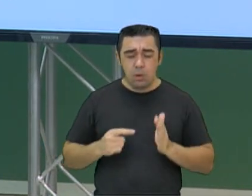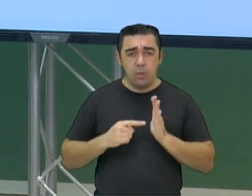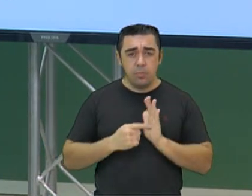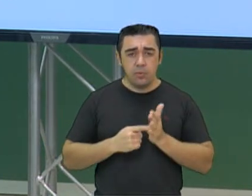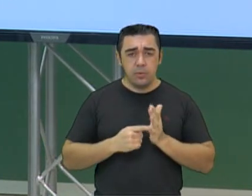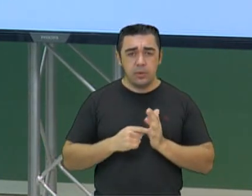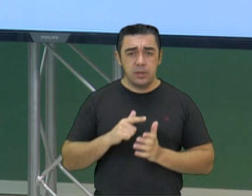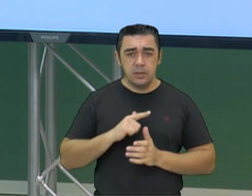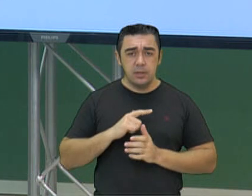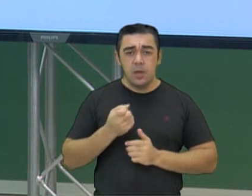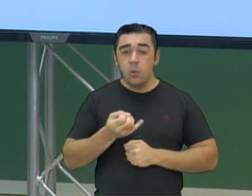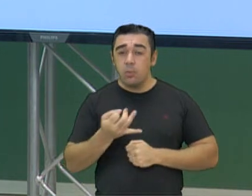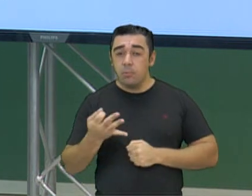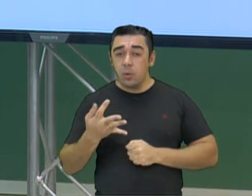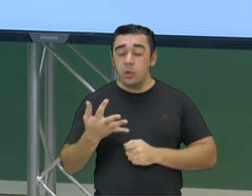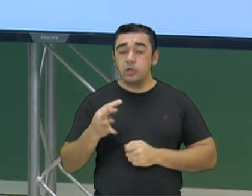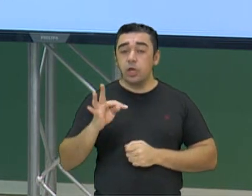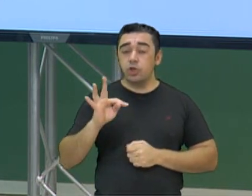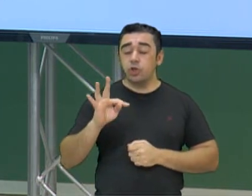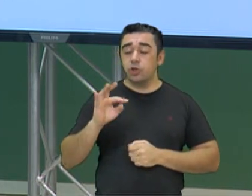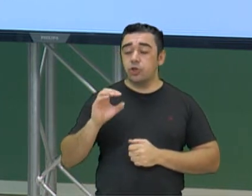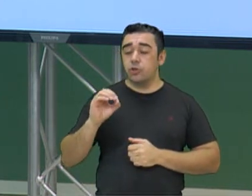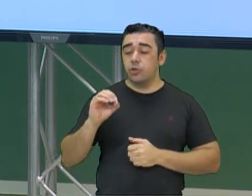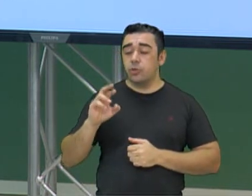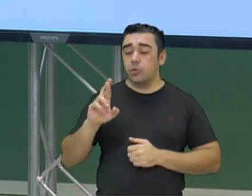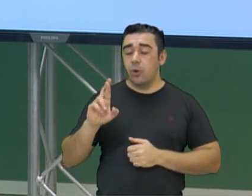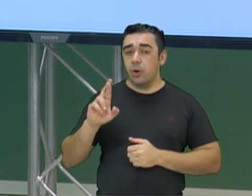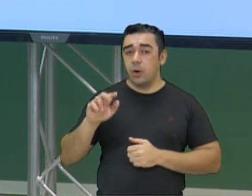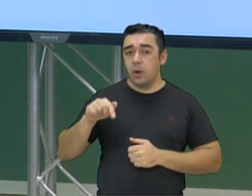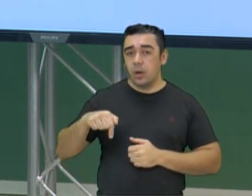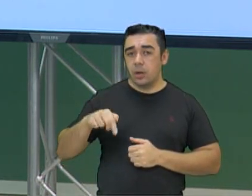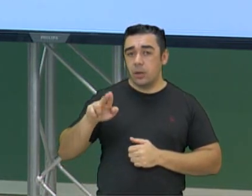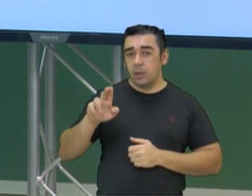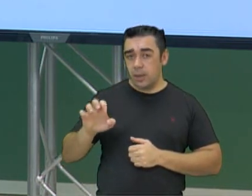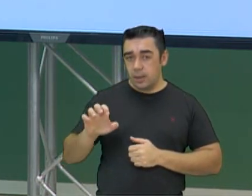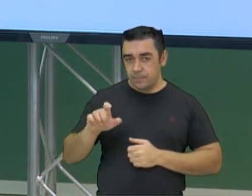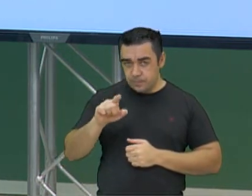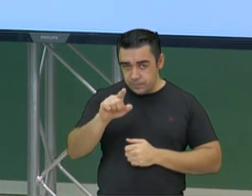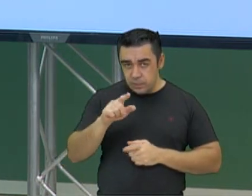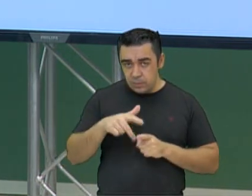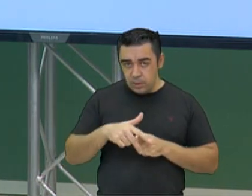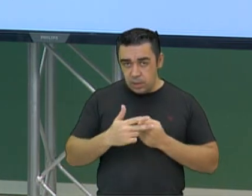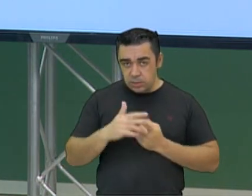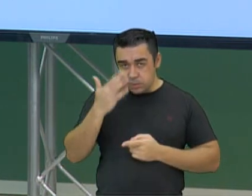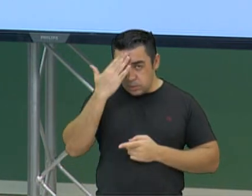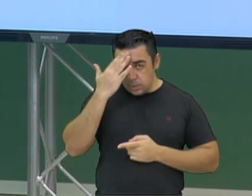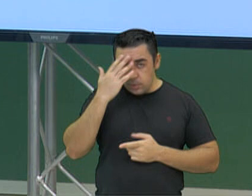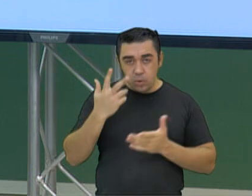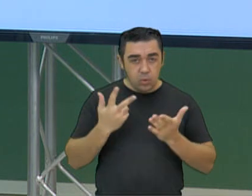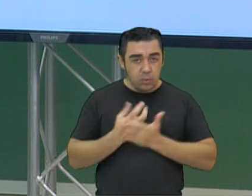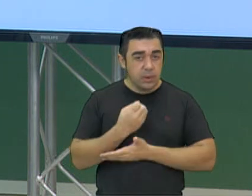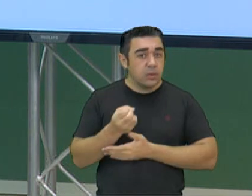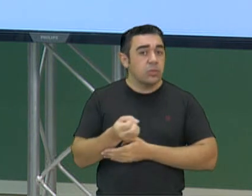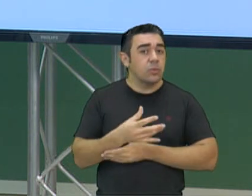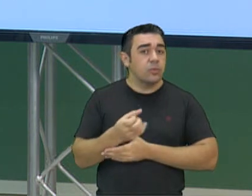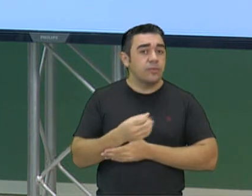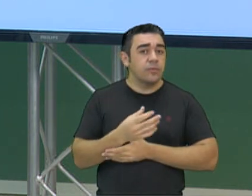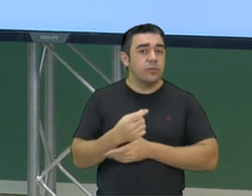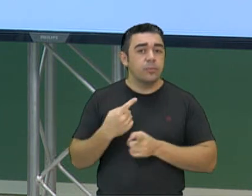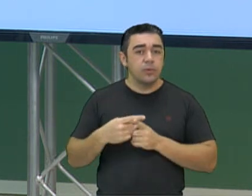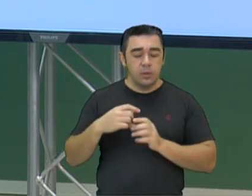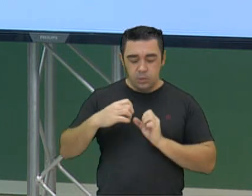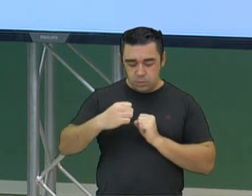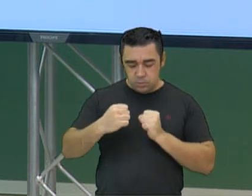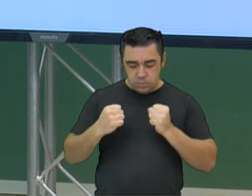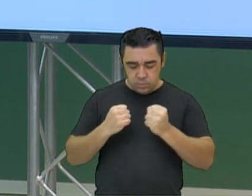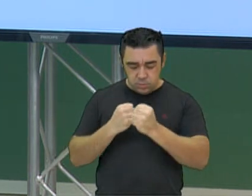um torque, né? Tem um esforço envolvido. Aí todo bom mecânico sabe o seguinte, precisa comprar os parafusos novos. Por quê? Porque na hora que